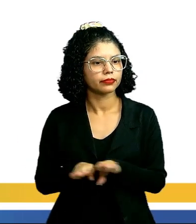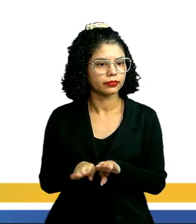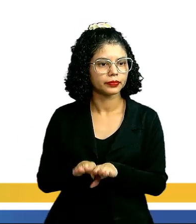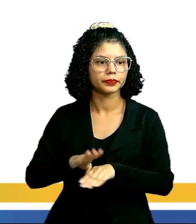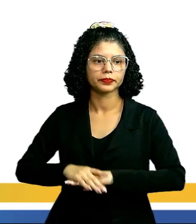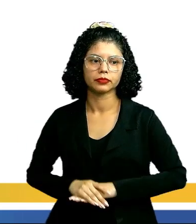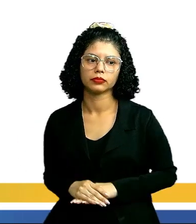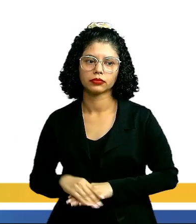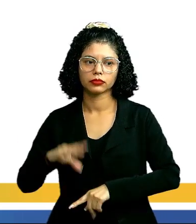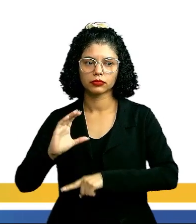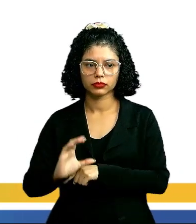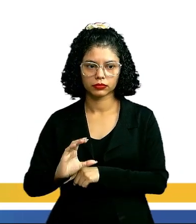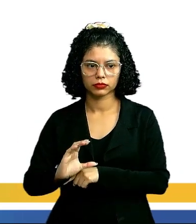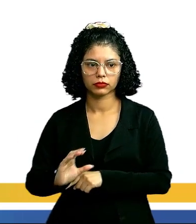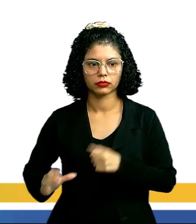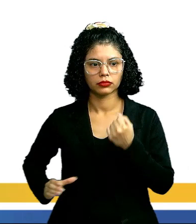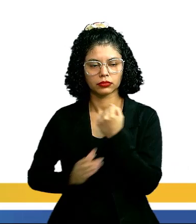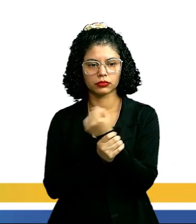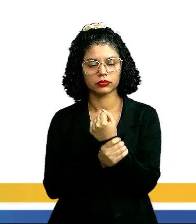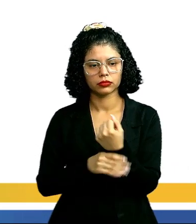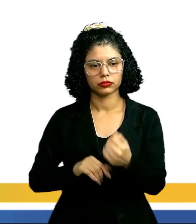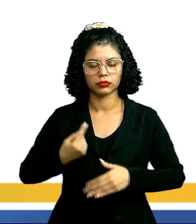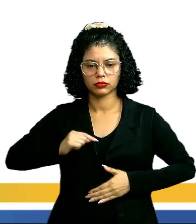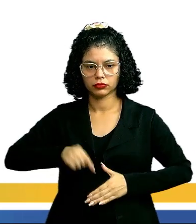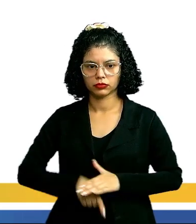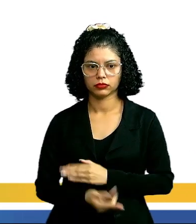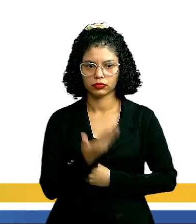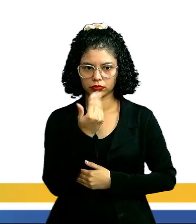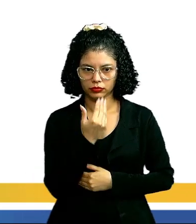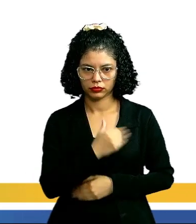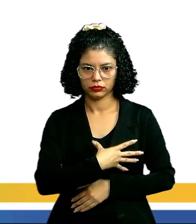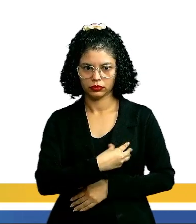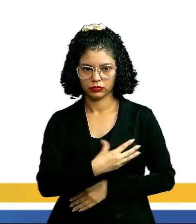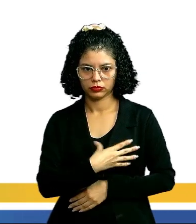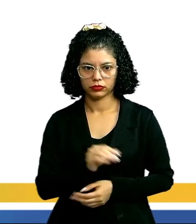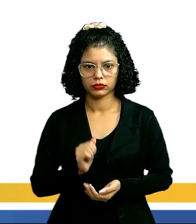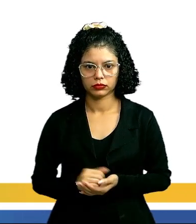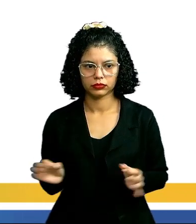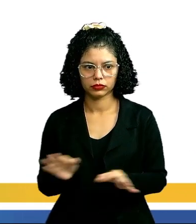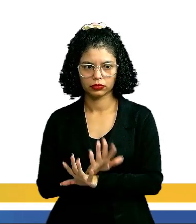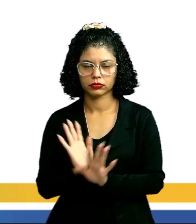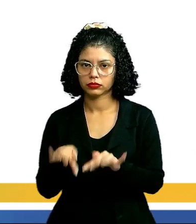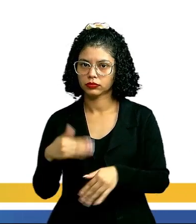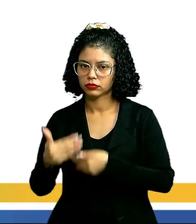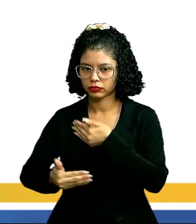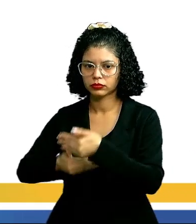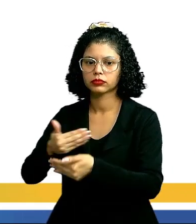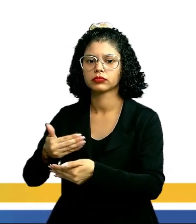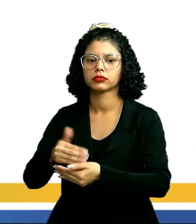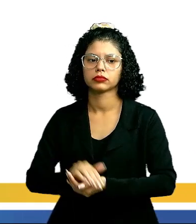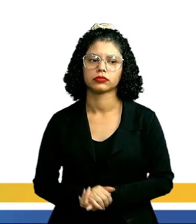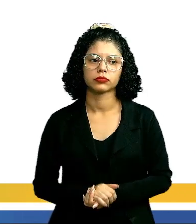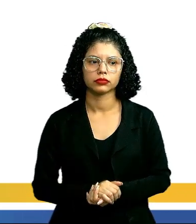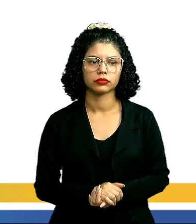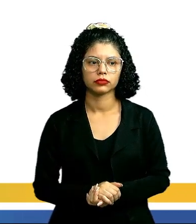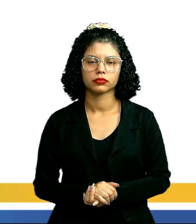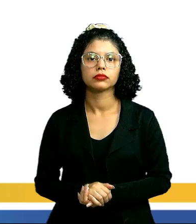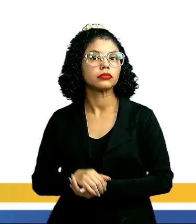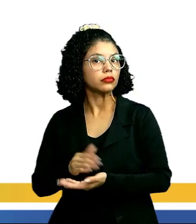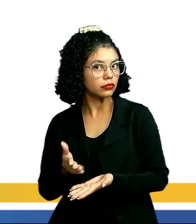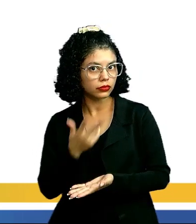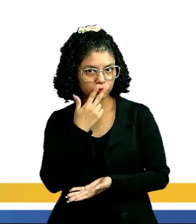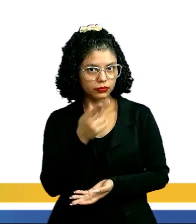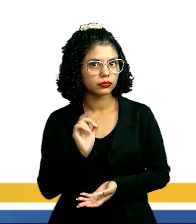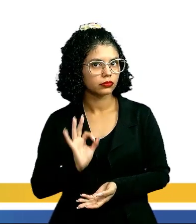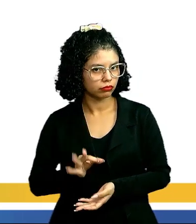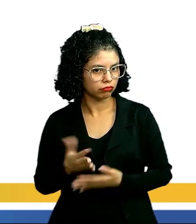também não. Segurar-se dentro do marsúpio e alimentar-se de leite materno para terminar seu desenvolvimento? Opa,